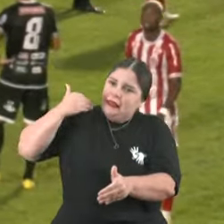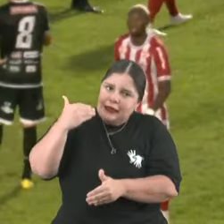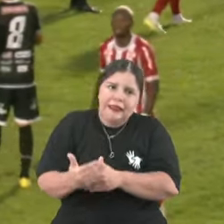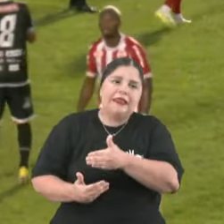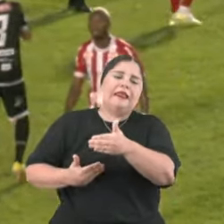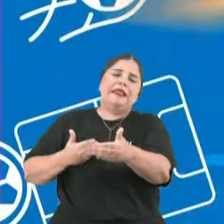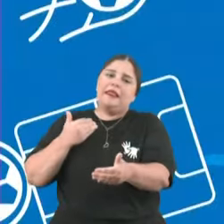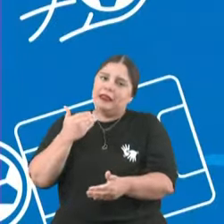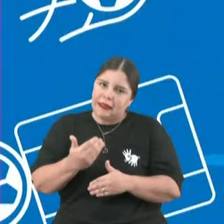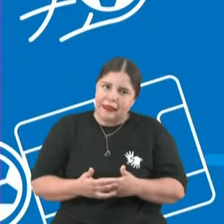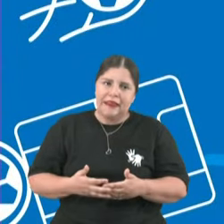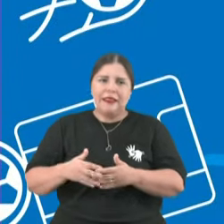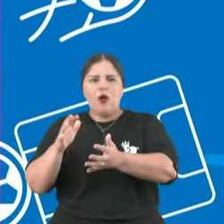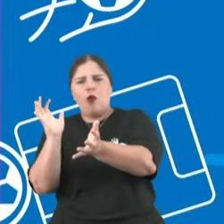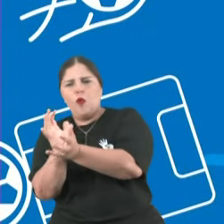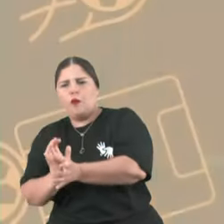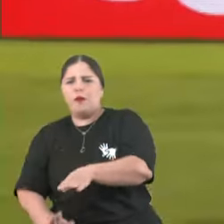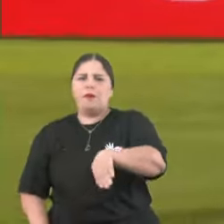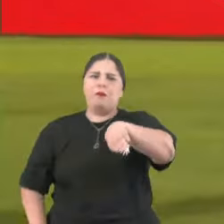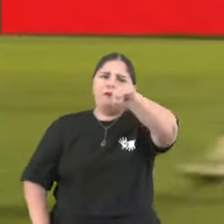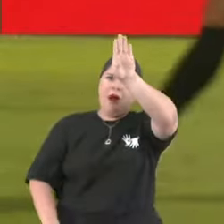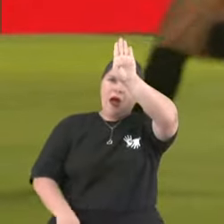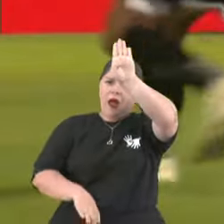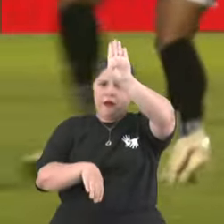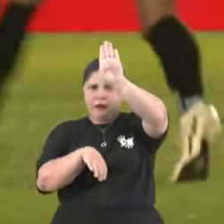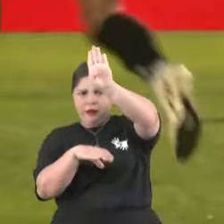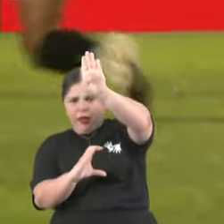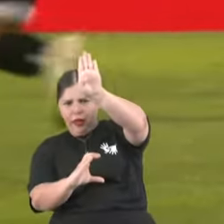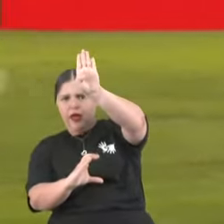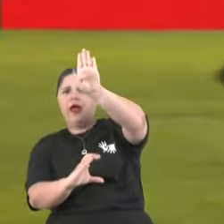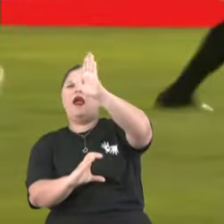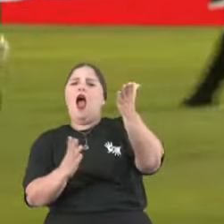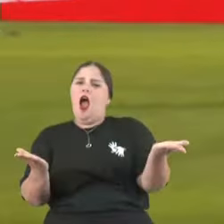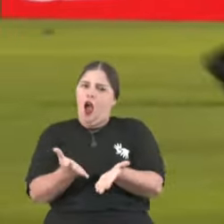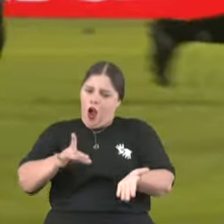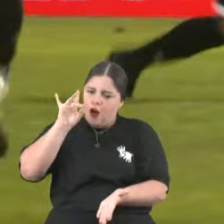B, Série C, mas consolidado hoje na Série B.